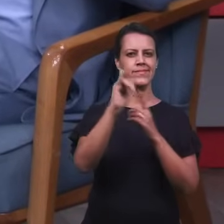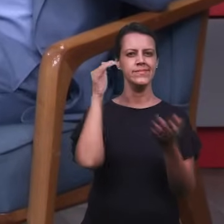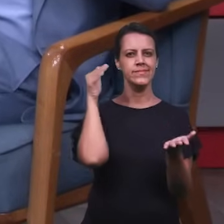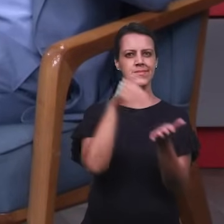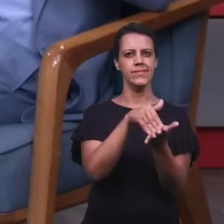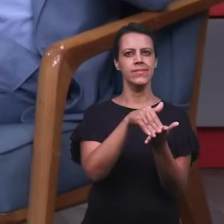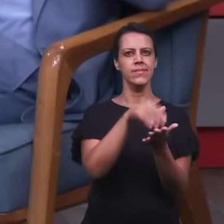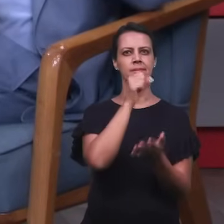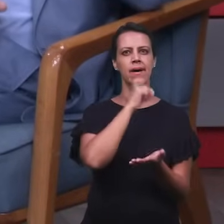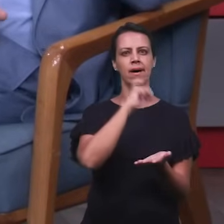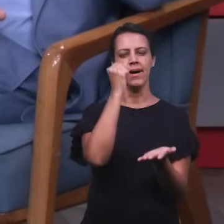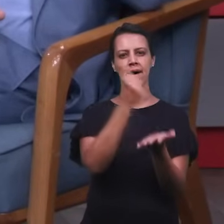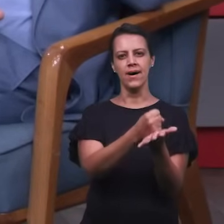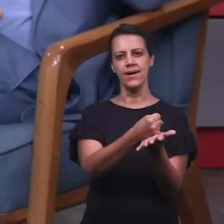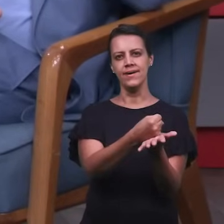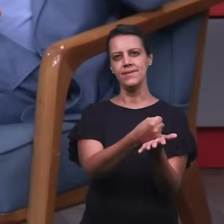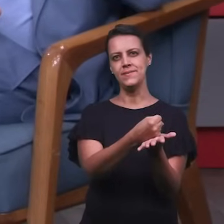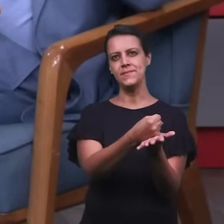Testamento.